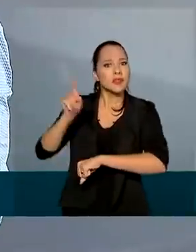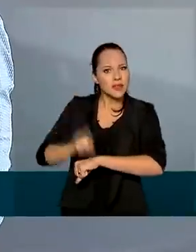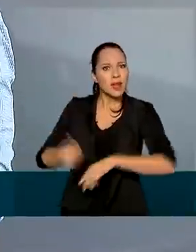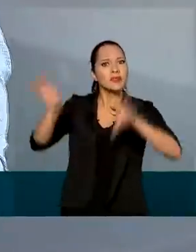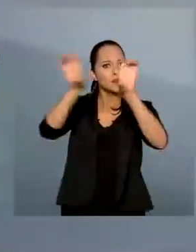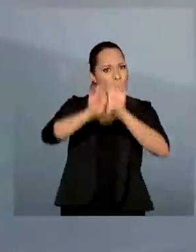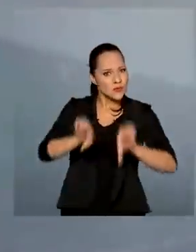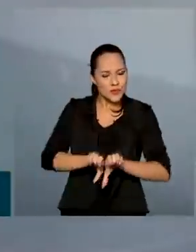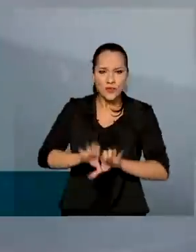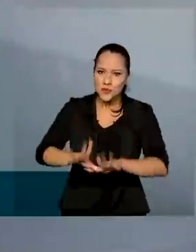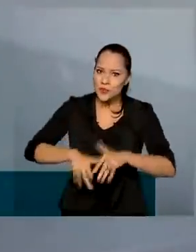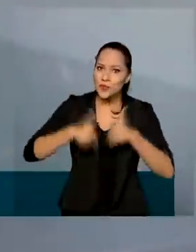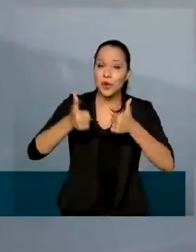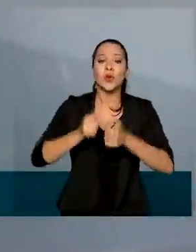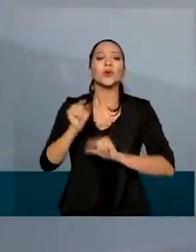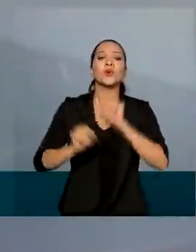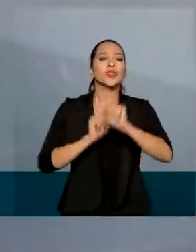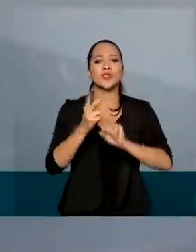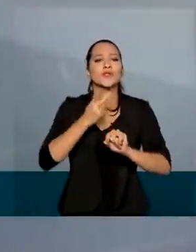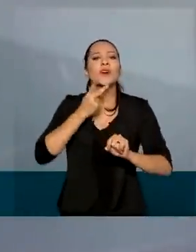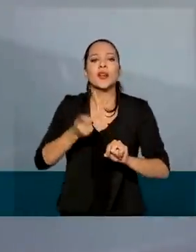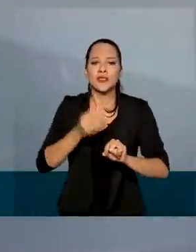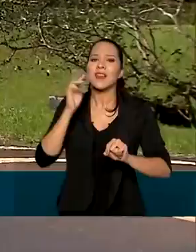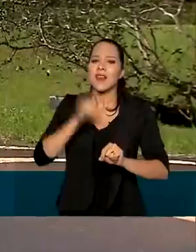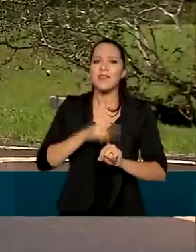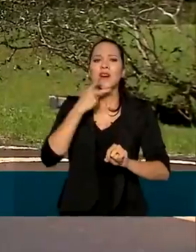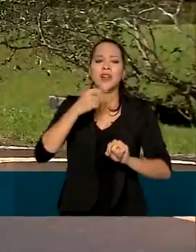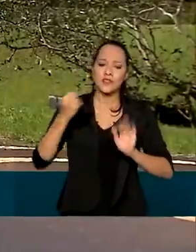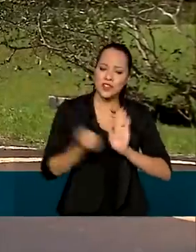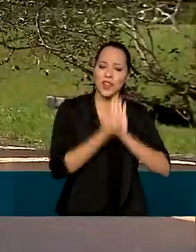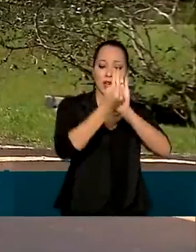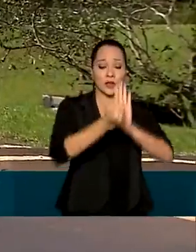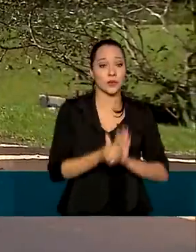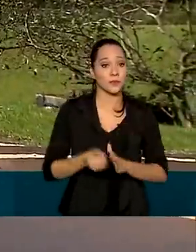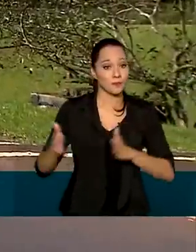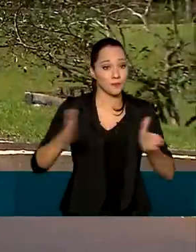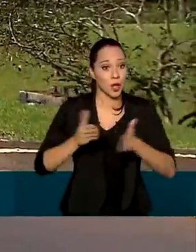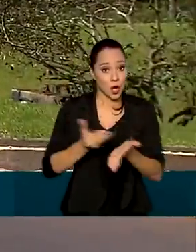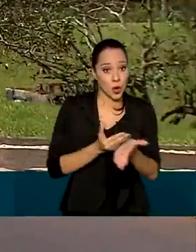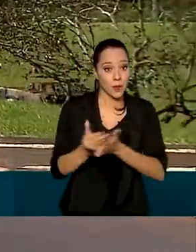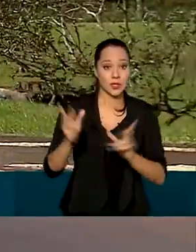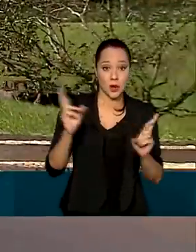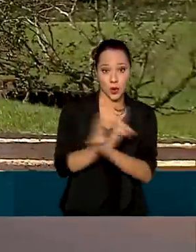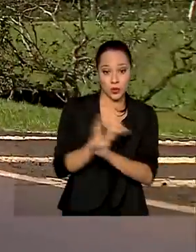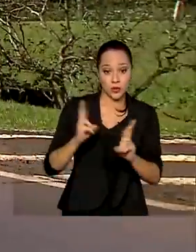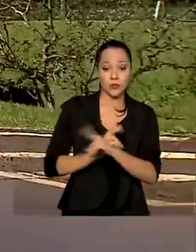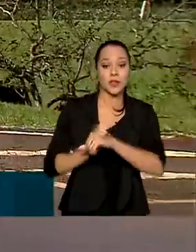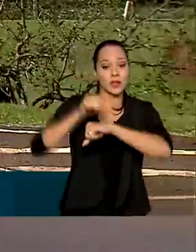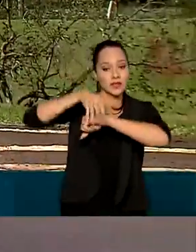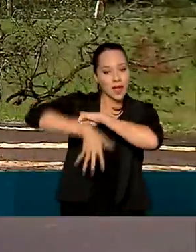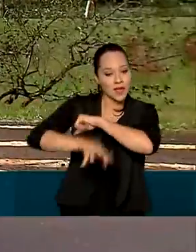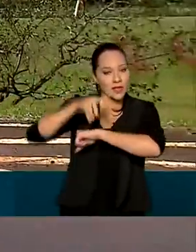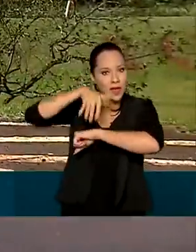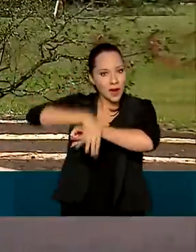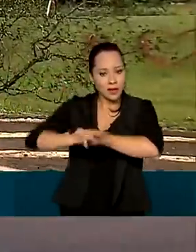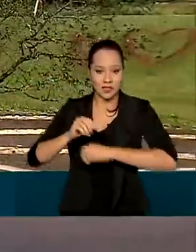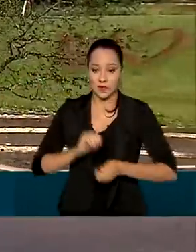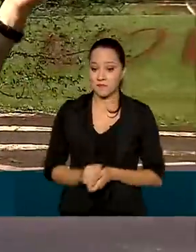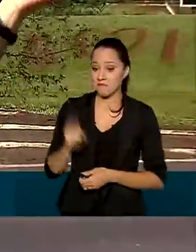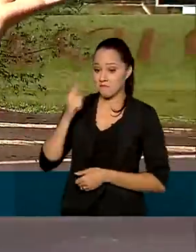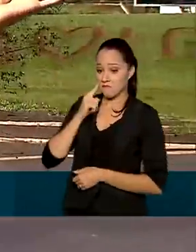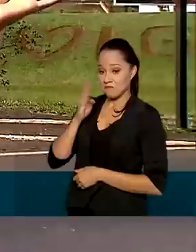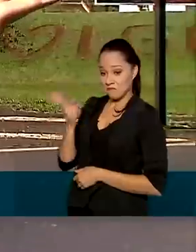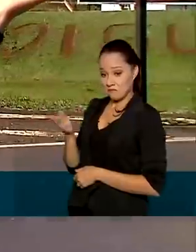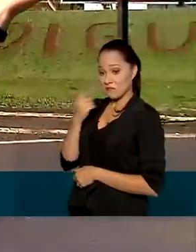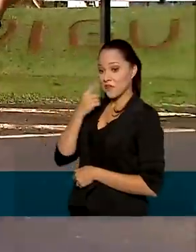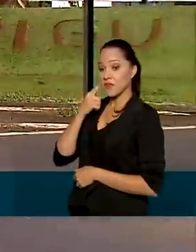estruturantes. E do que a gente está falando? Nós estamos falando de legado. Neste trevo, começa a Rodovia das Cataratas. Quem segue nesta